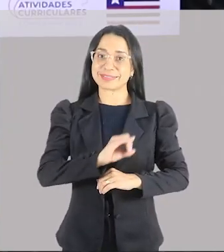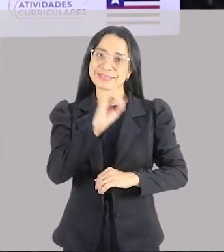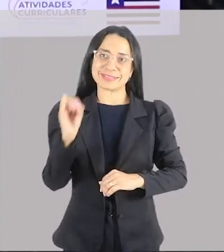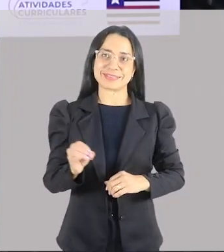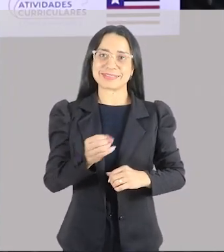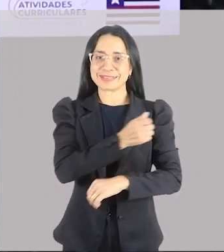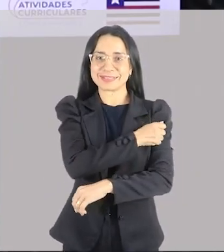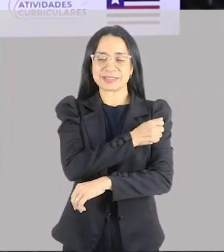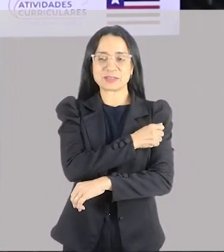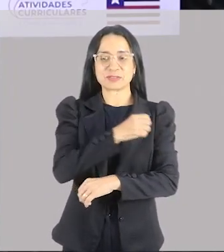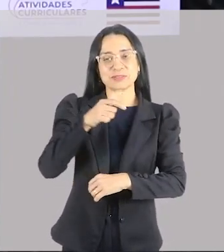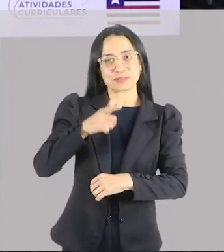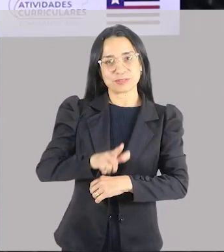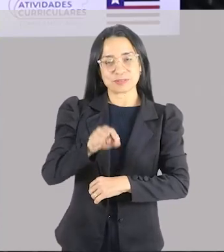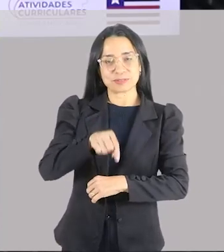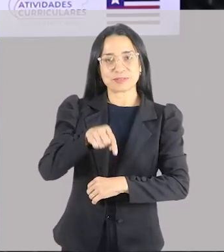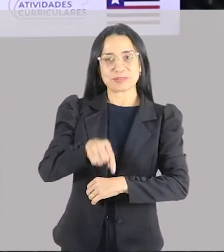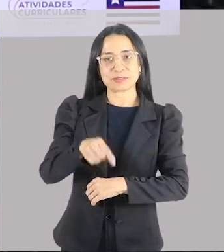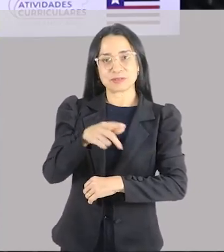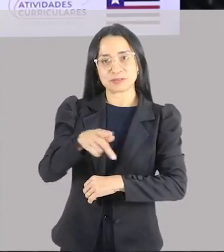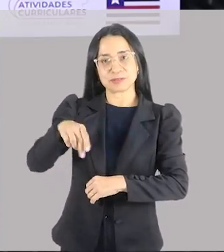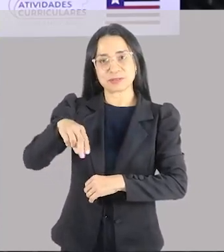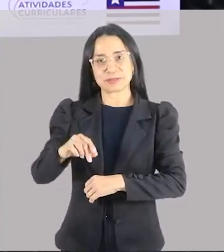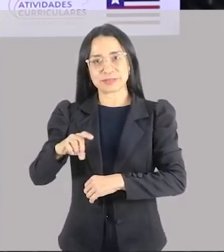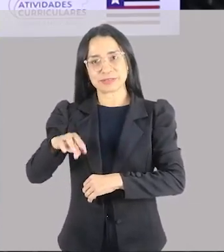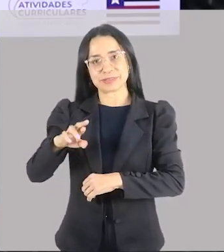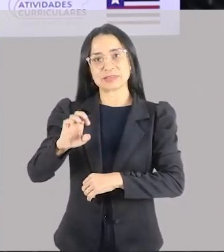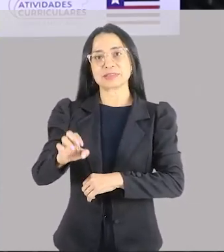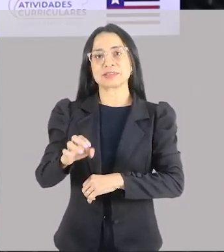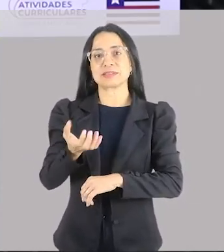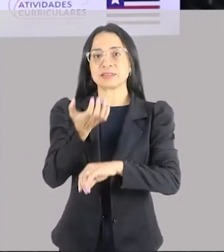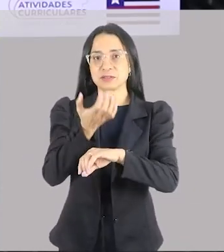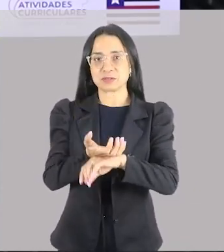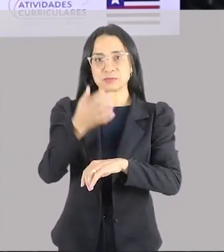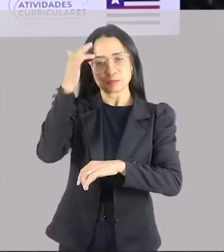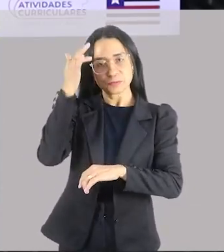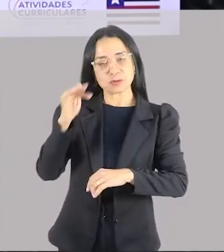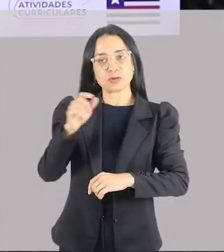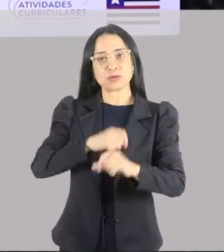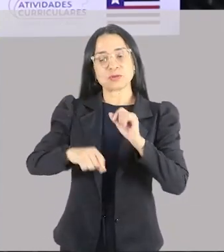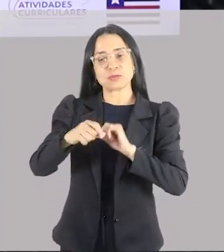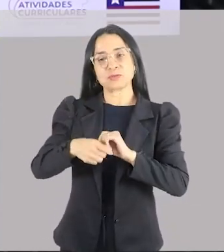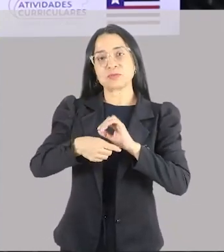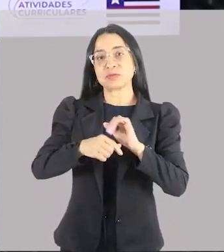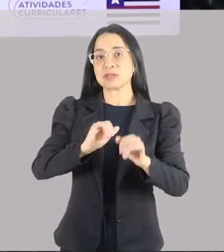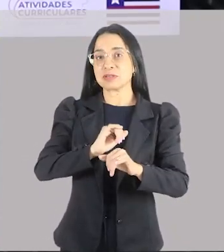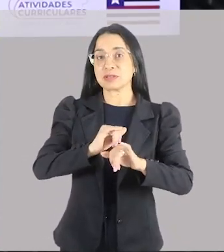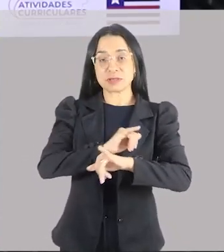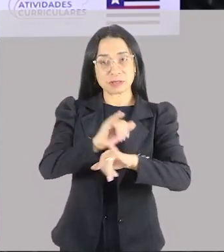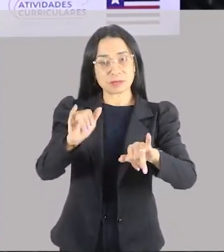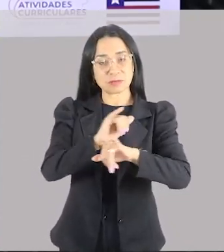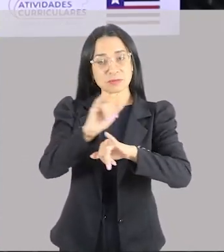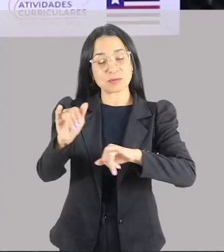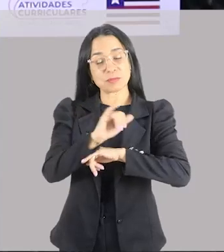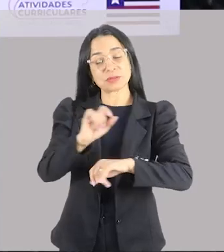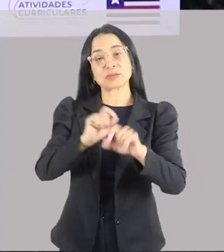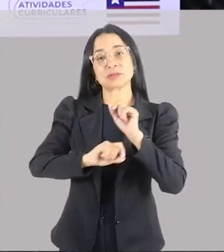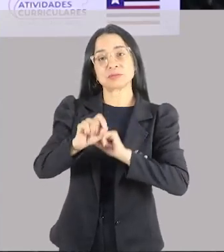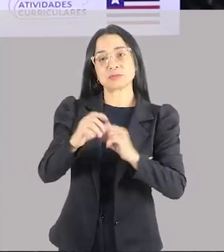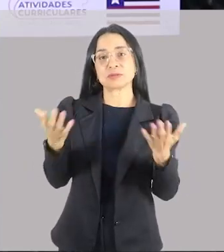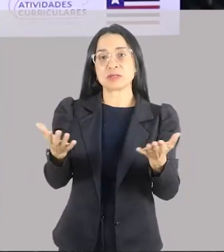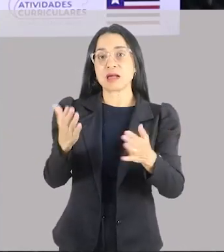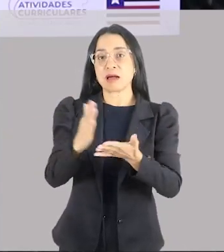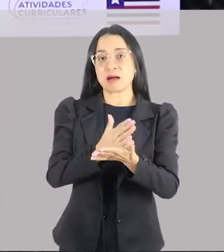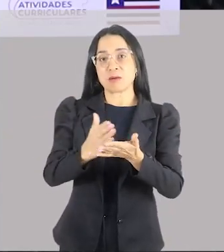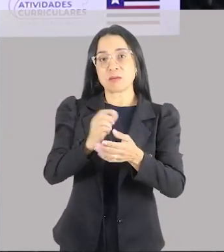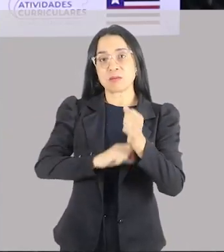Fala, meus queridos alunos, mais uma vez com vocês aqui, professor André Luiz, trazendo algumas informações sobre a disciplina de filosofia e trabalhando